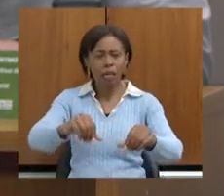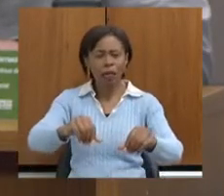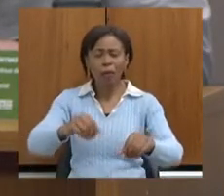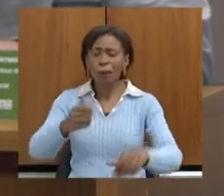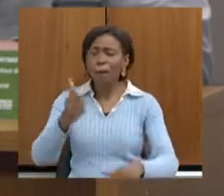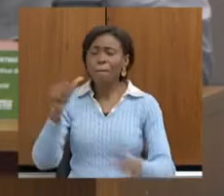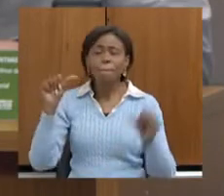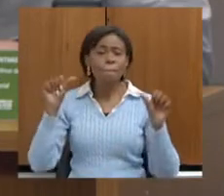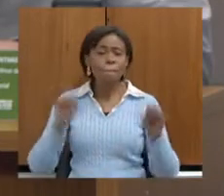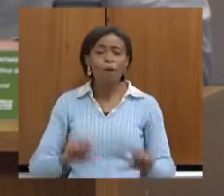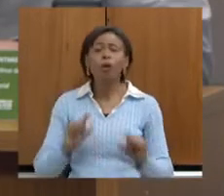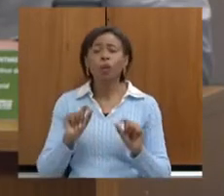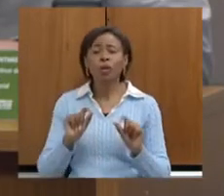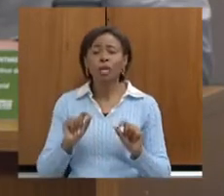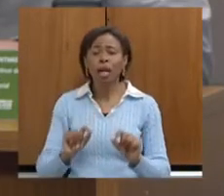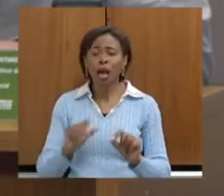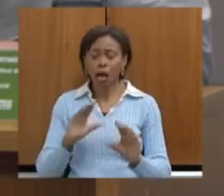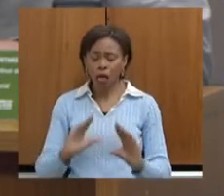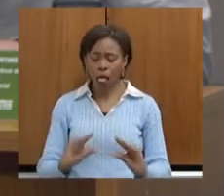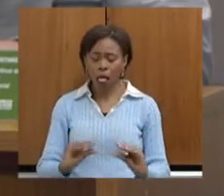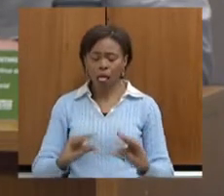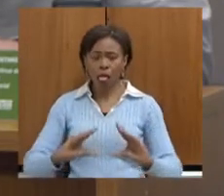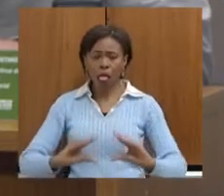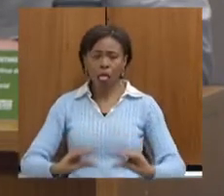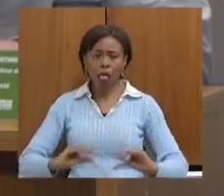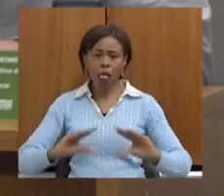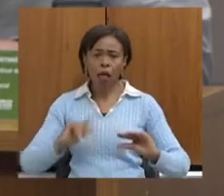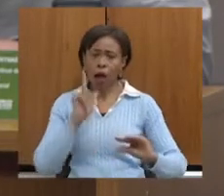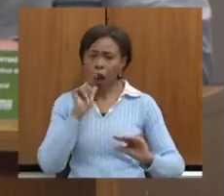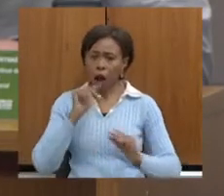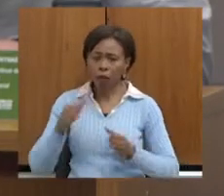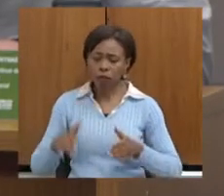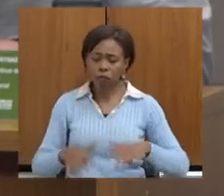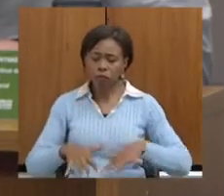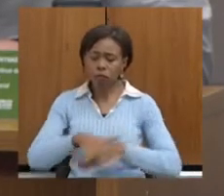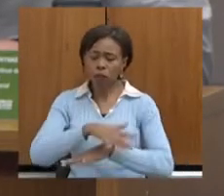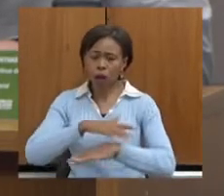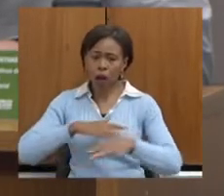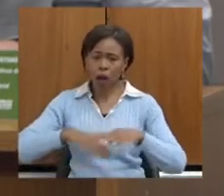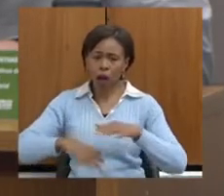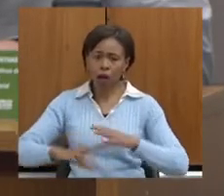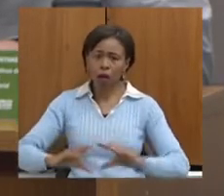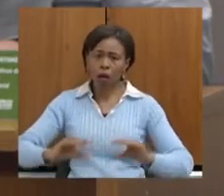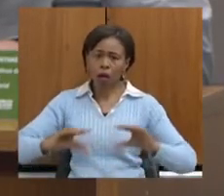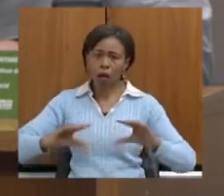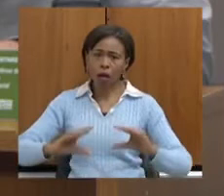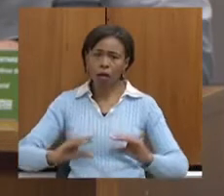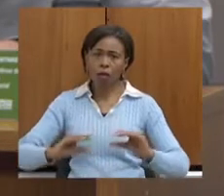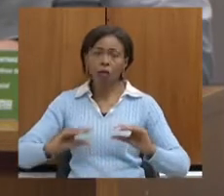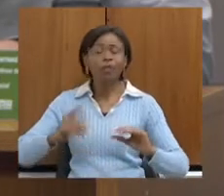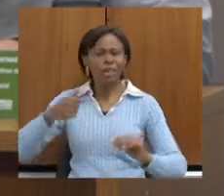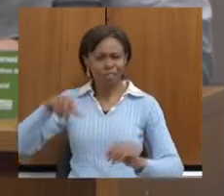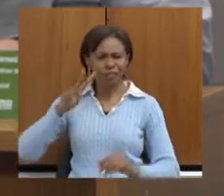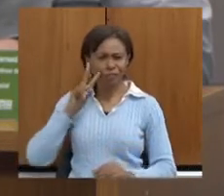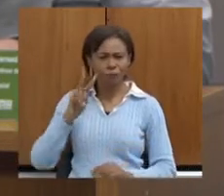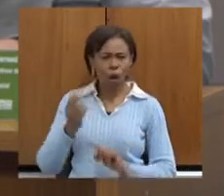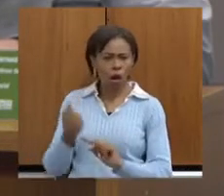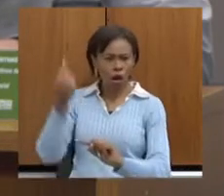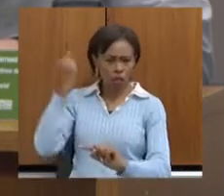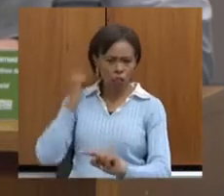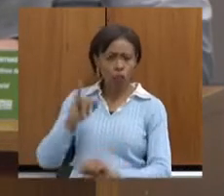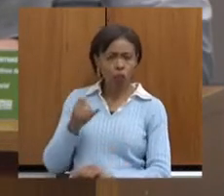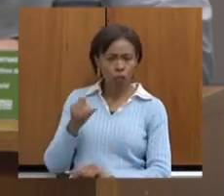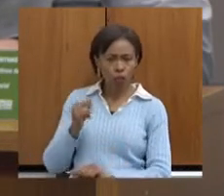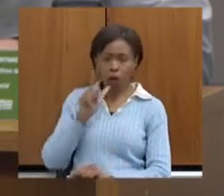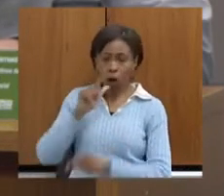a o seu alinhamento do Lago né então a gente viu aí nas últimas enchentes principalmente em